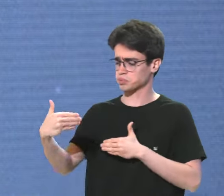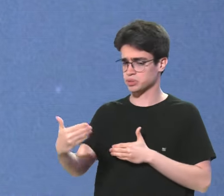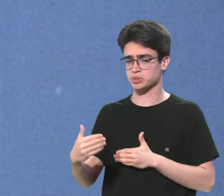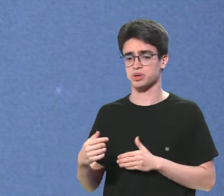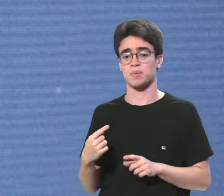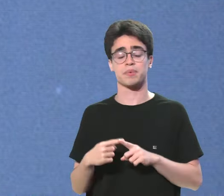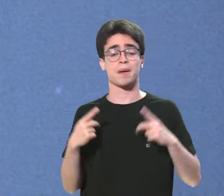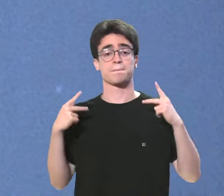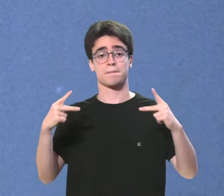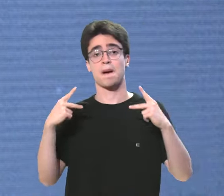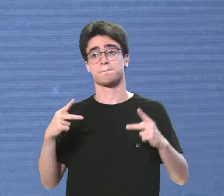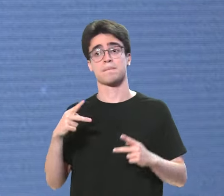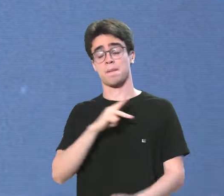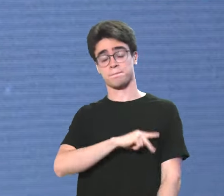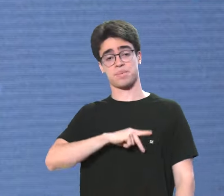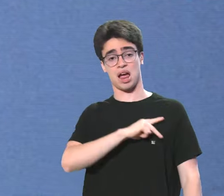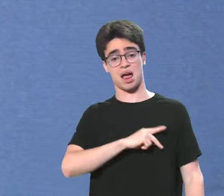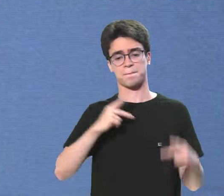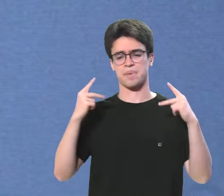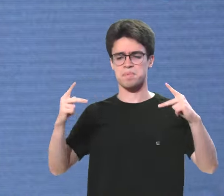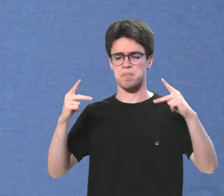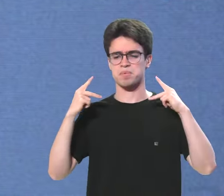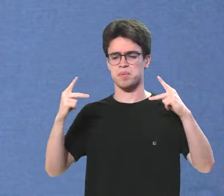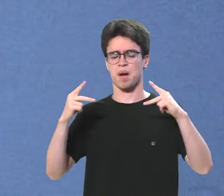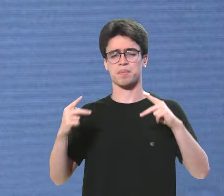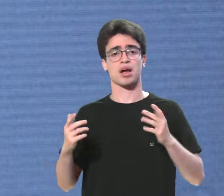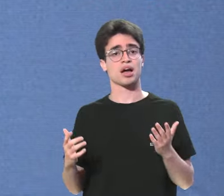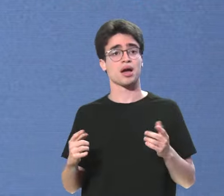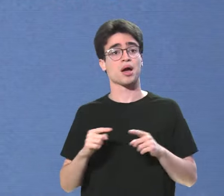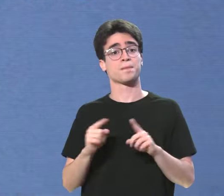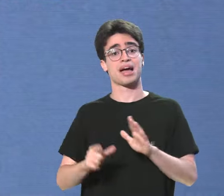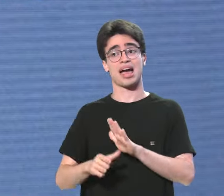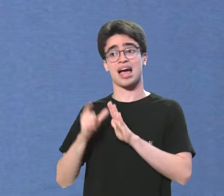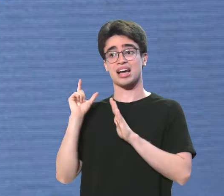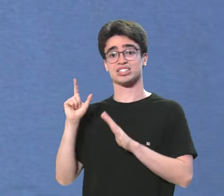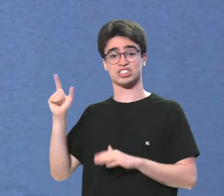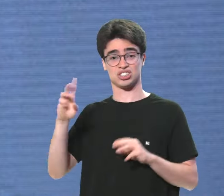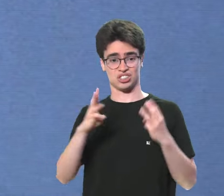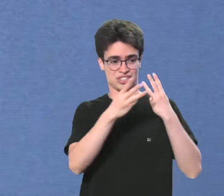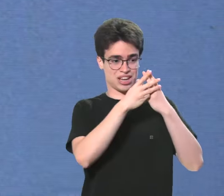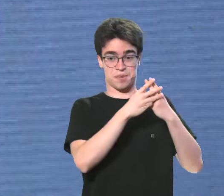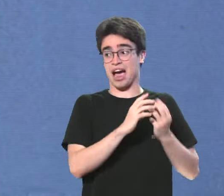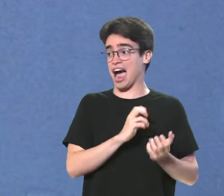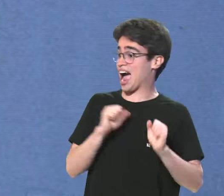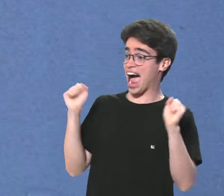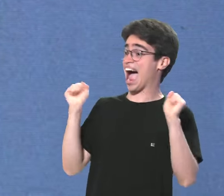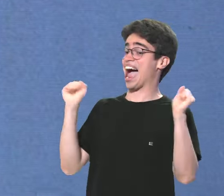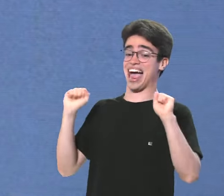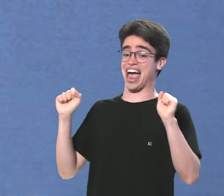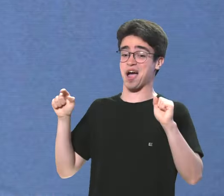estava pregando que Jesus era o Cristo os judeus que antes eram fãs Aços de sa